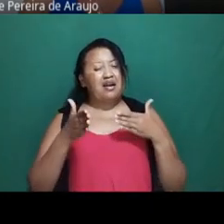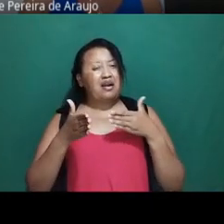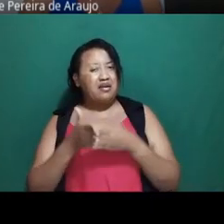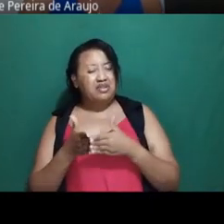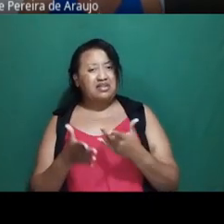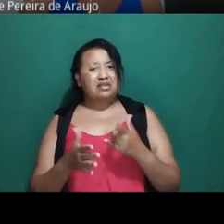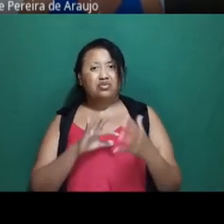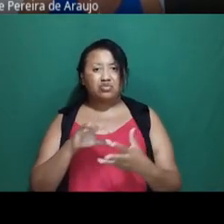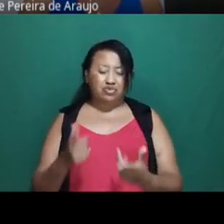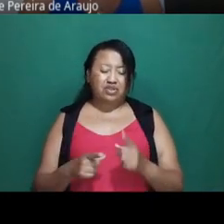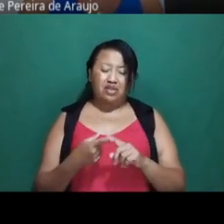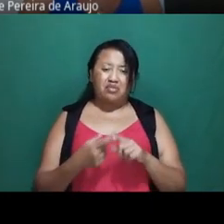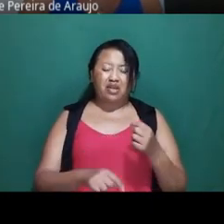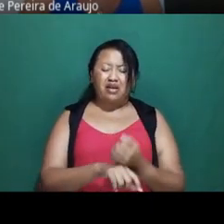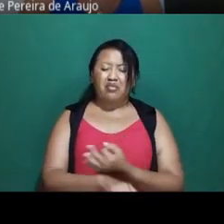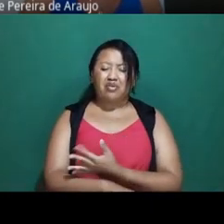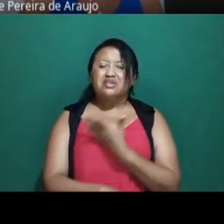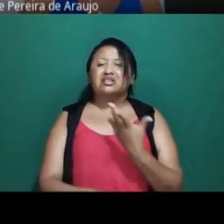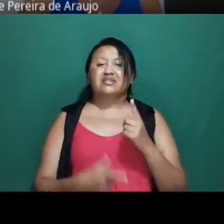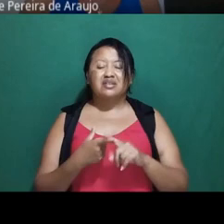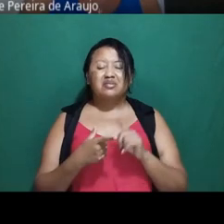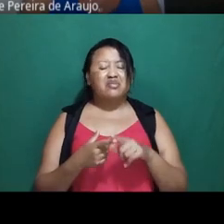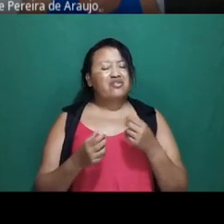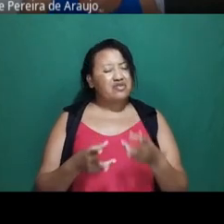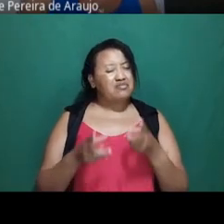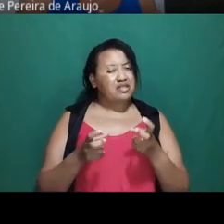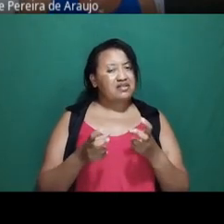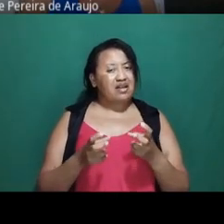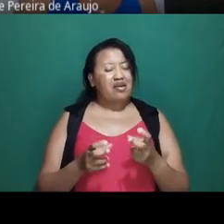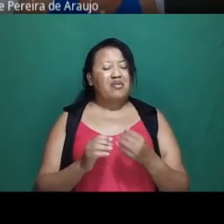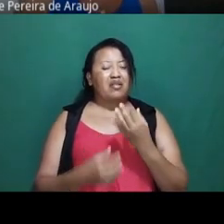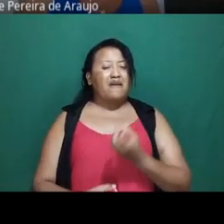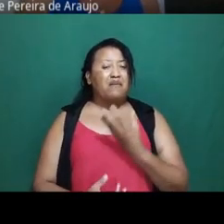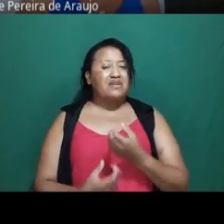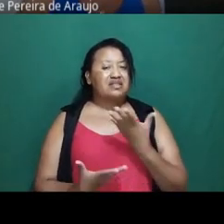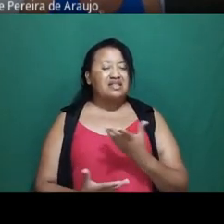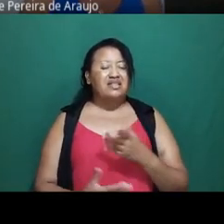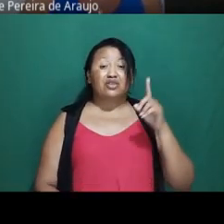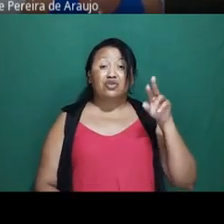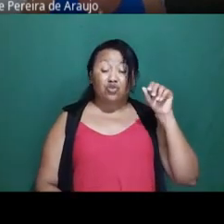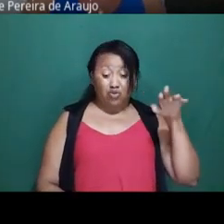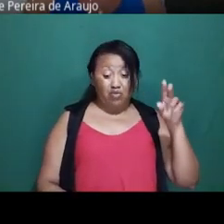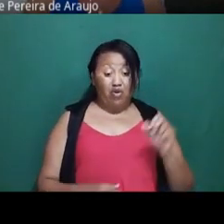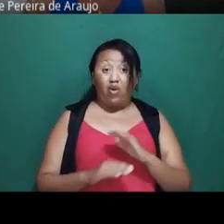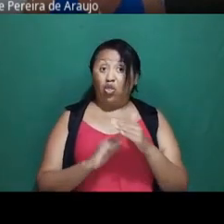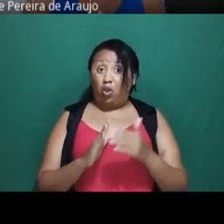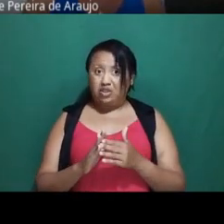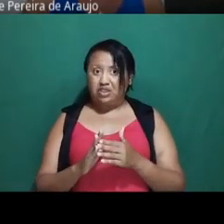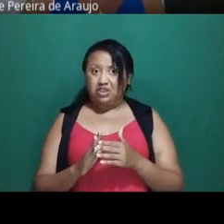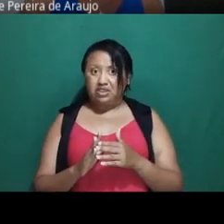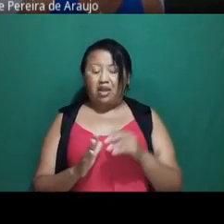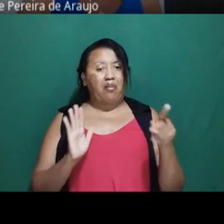emotiva também é predominante nos seguintes fragmentos da poesia de Drummond todas essas são poesias de Drummond mas em qual delas